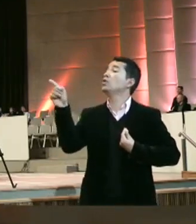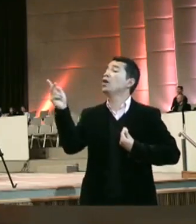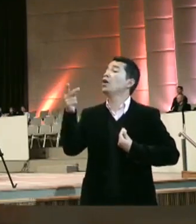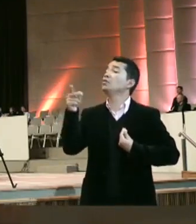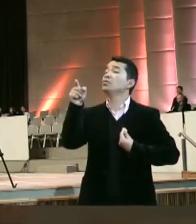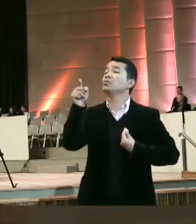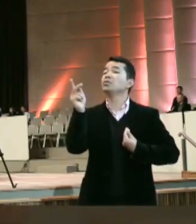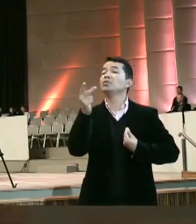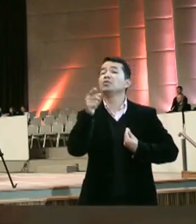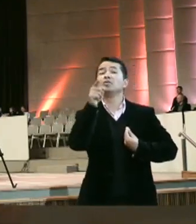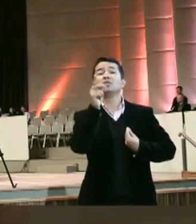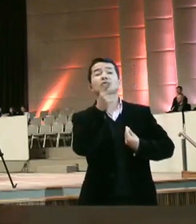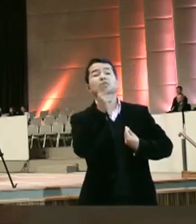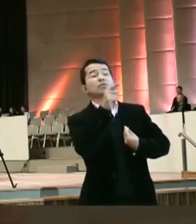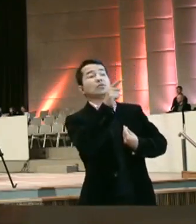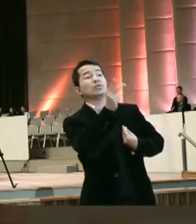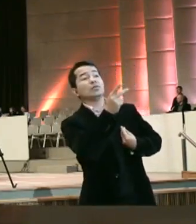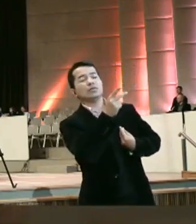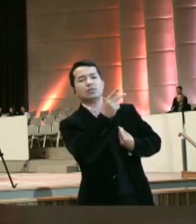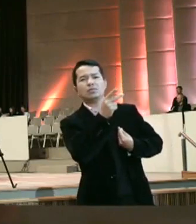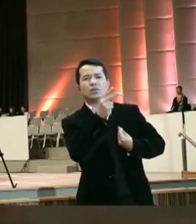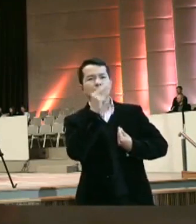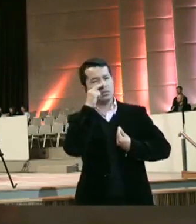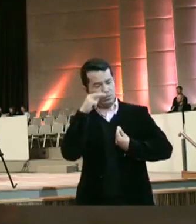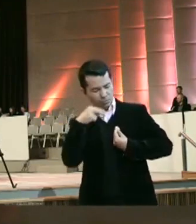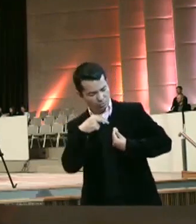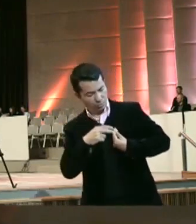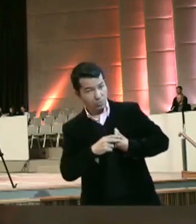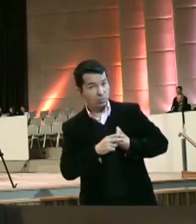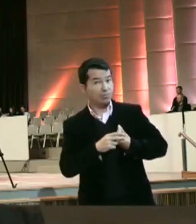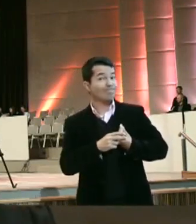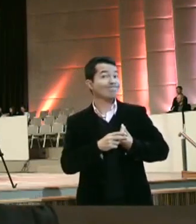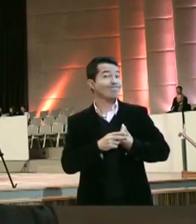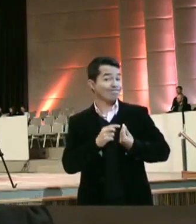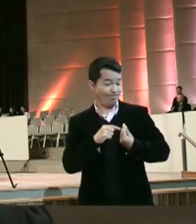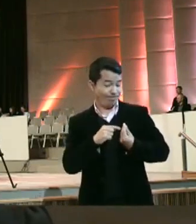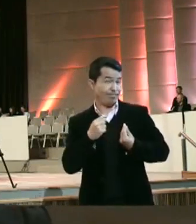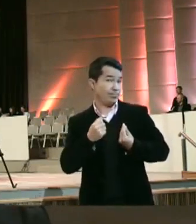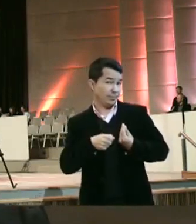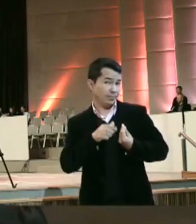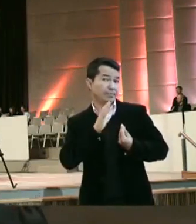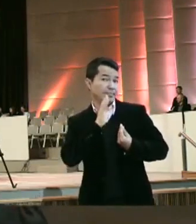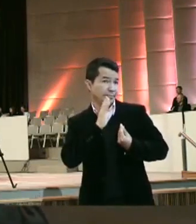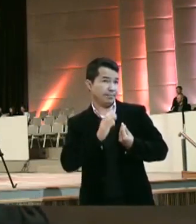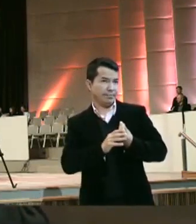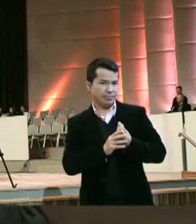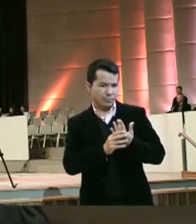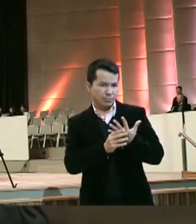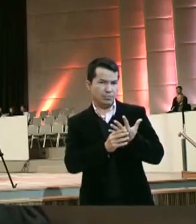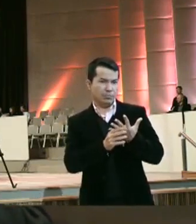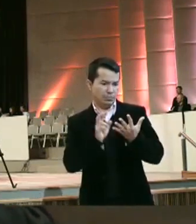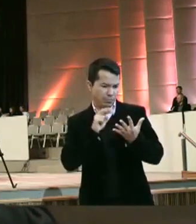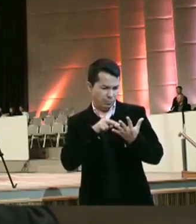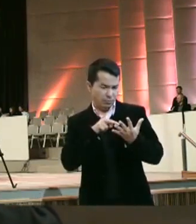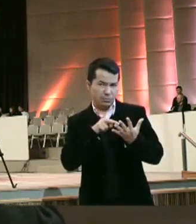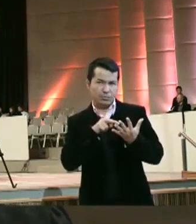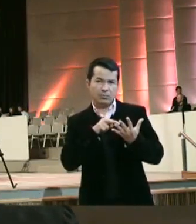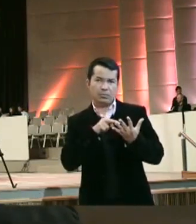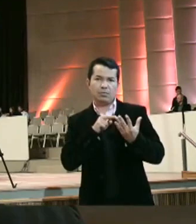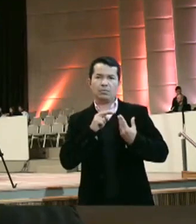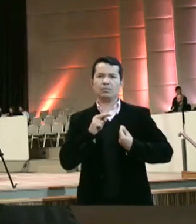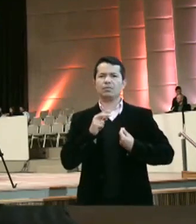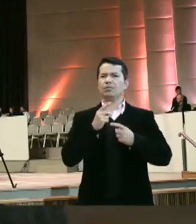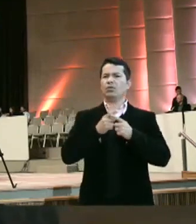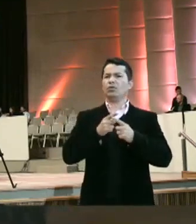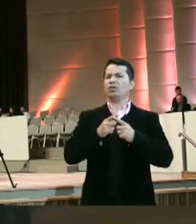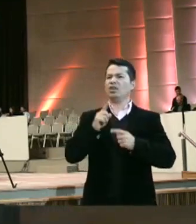da nossa percepção. E é muito estranho como isso é tão natural na vida da gente. Eu